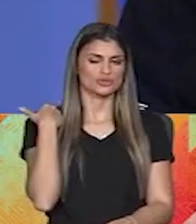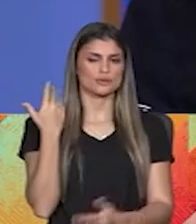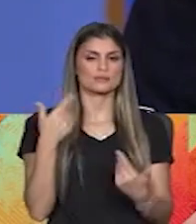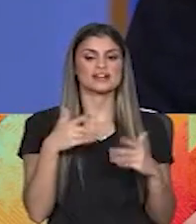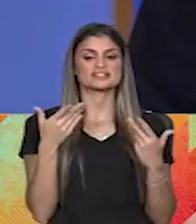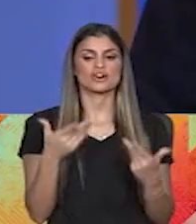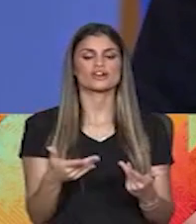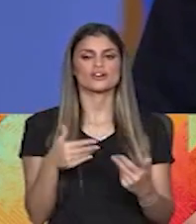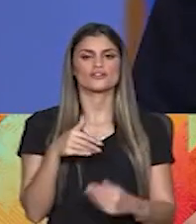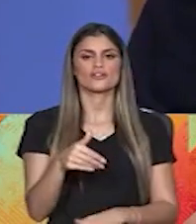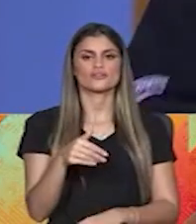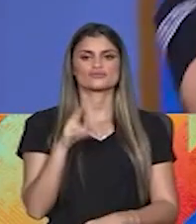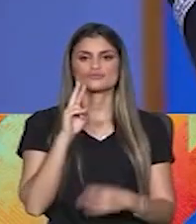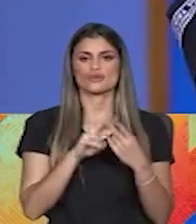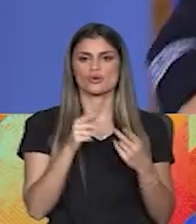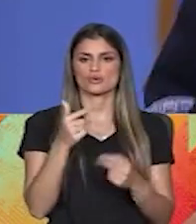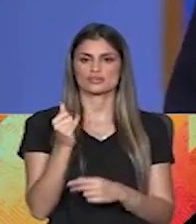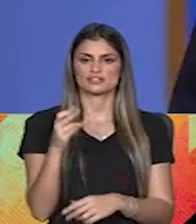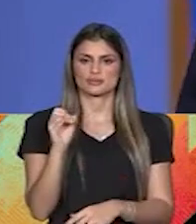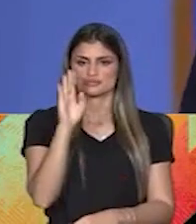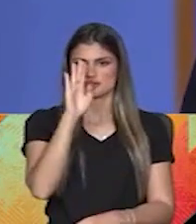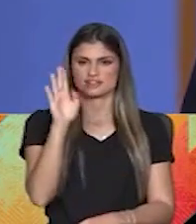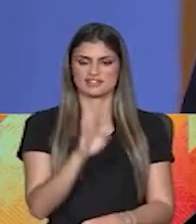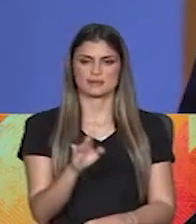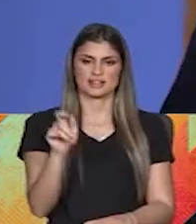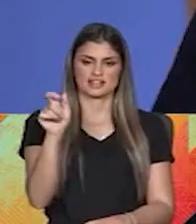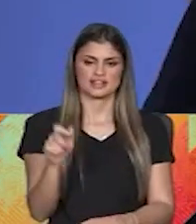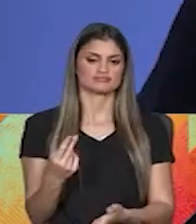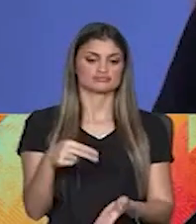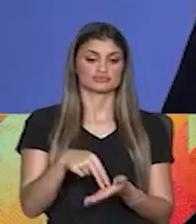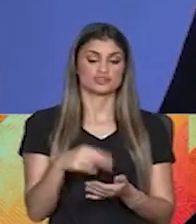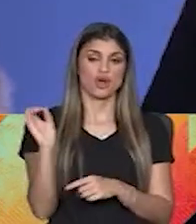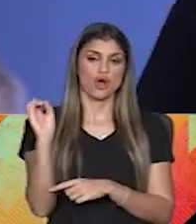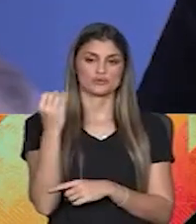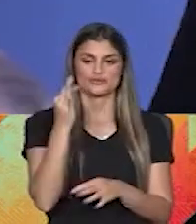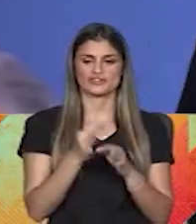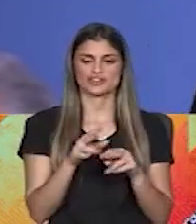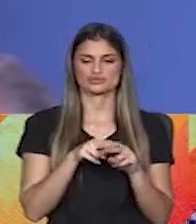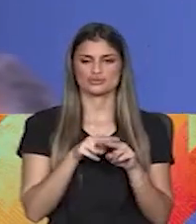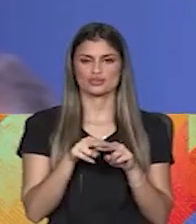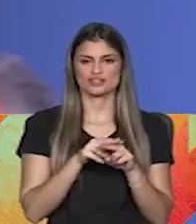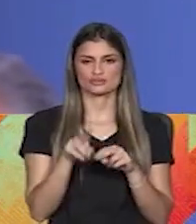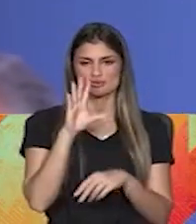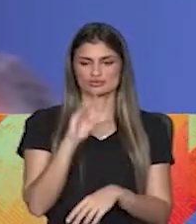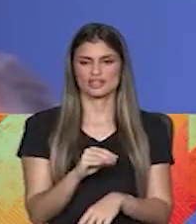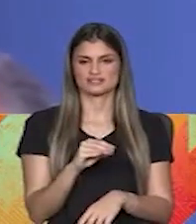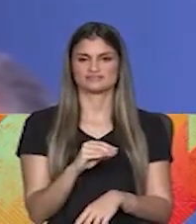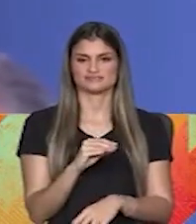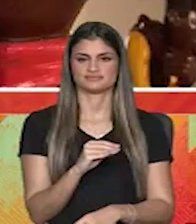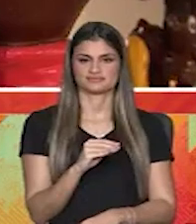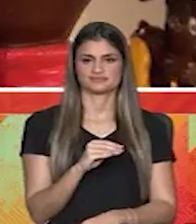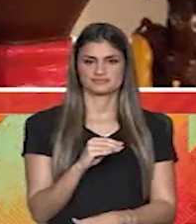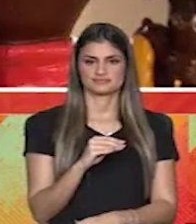para já vamos ter com o Tiago Como sabe ele está em áudio no festival do chocolate não sei se ia construir